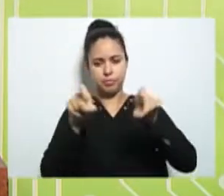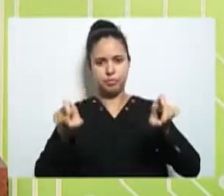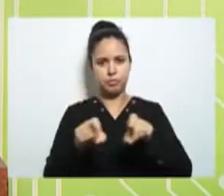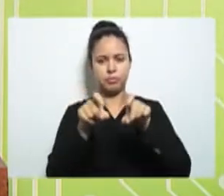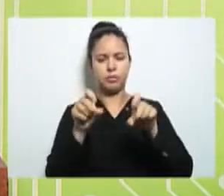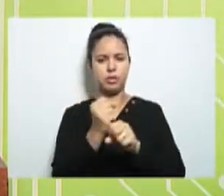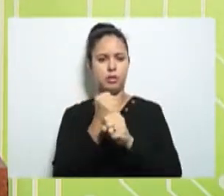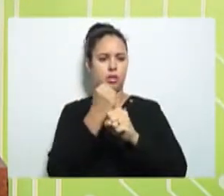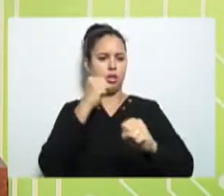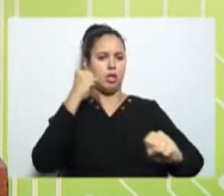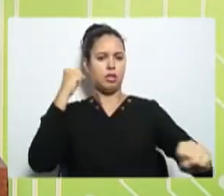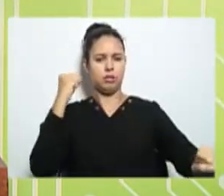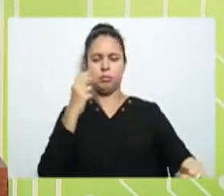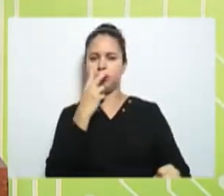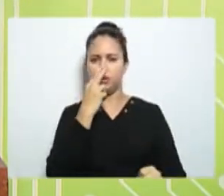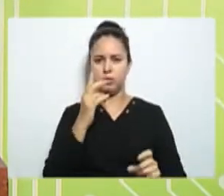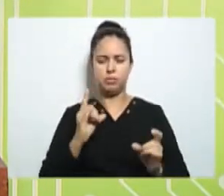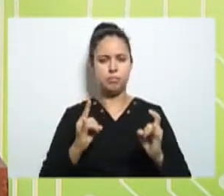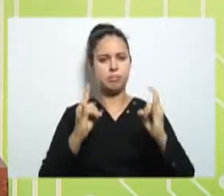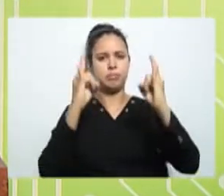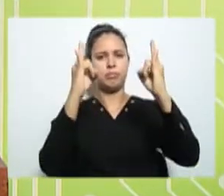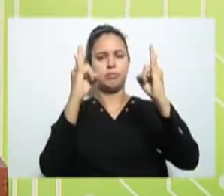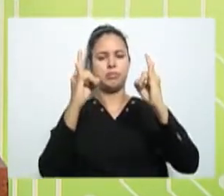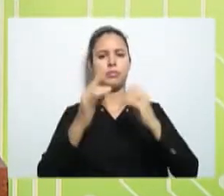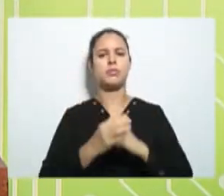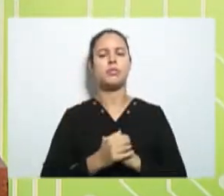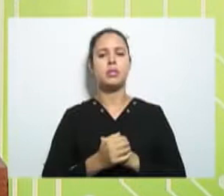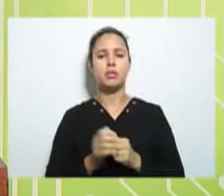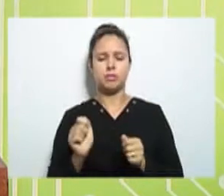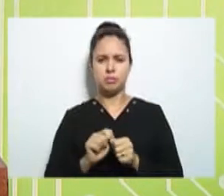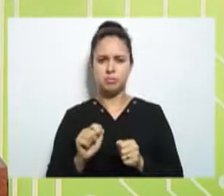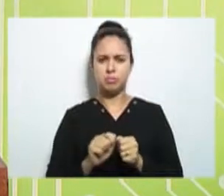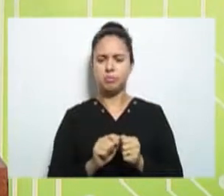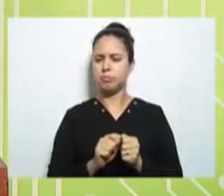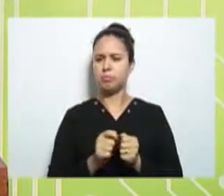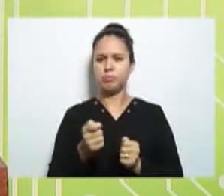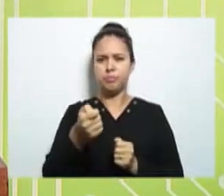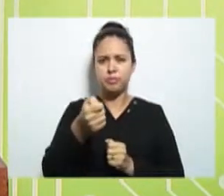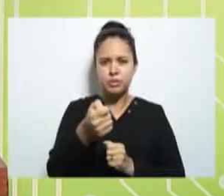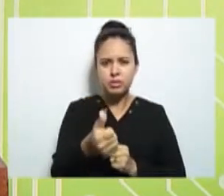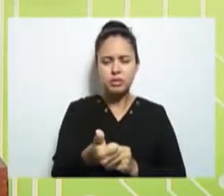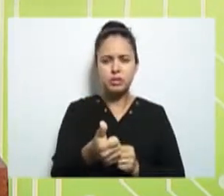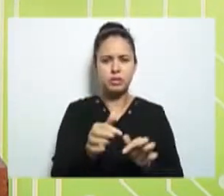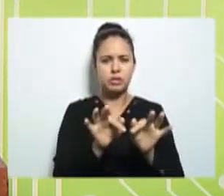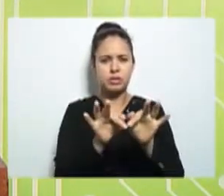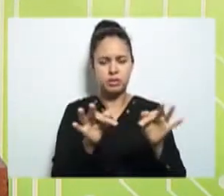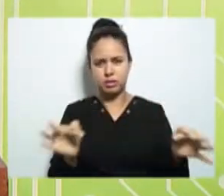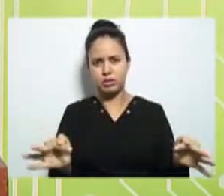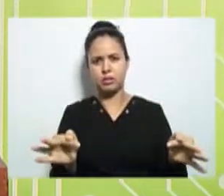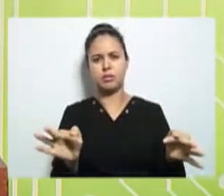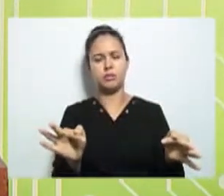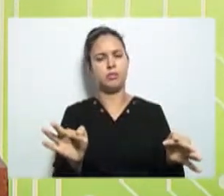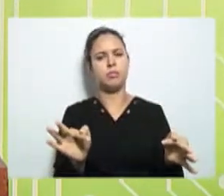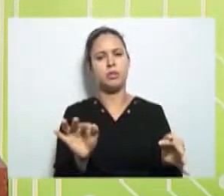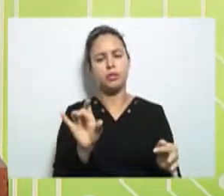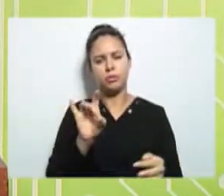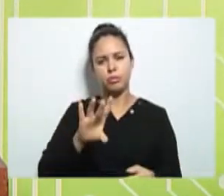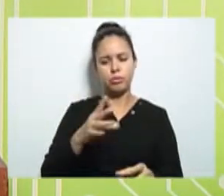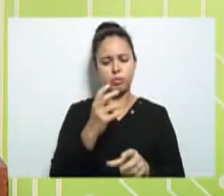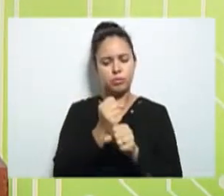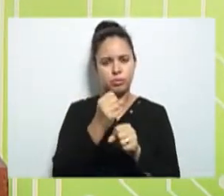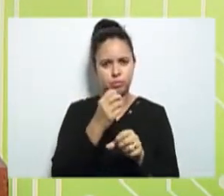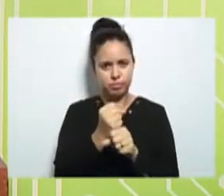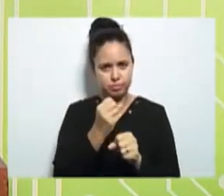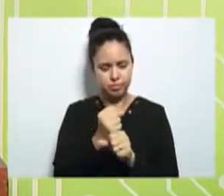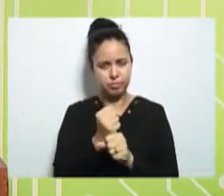prédio, que simplesmente faziam poucas operações, era mais para operações matemáticas, foi muito utilizado na guerra, tá?